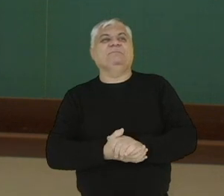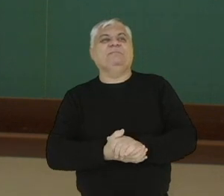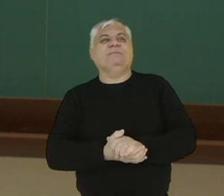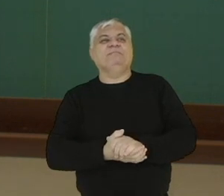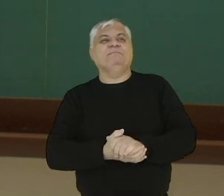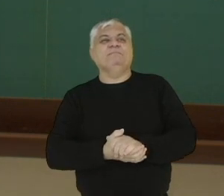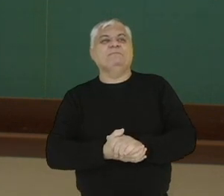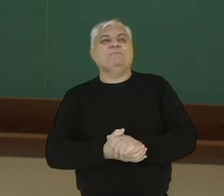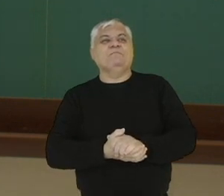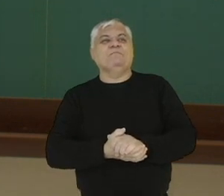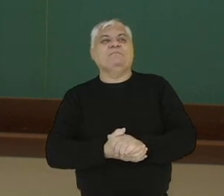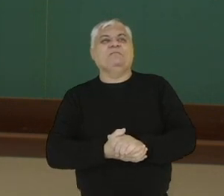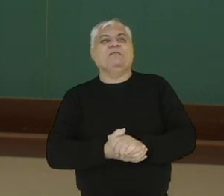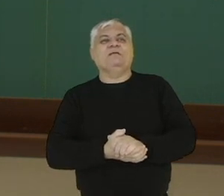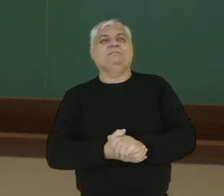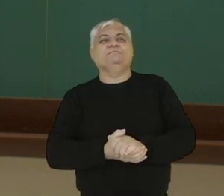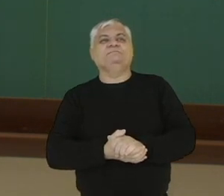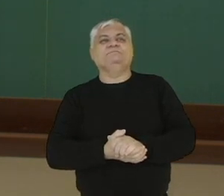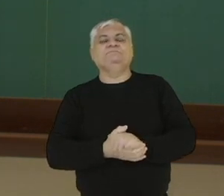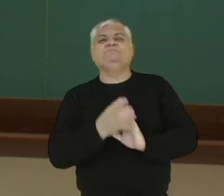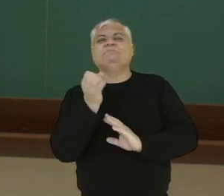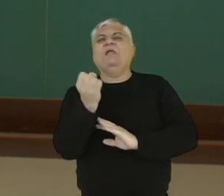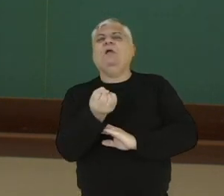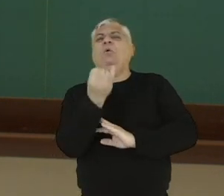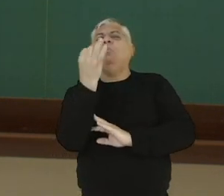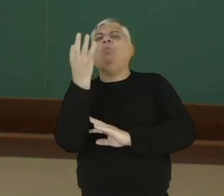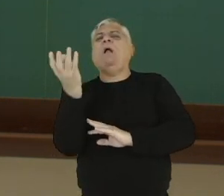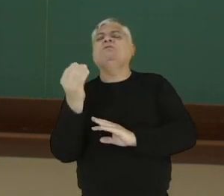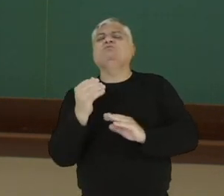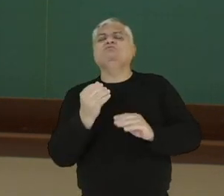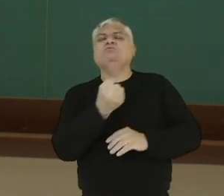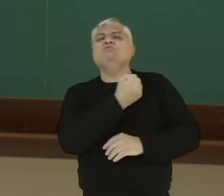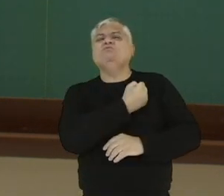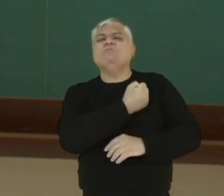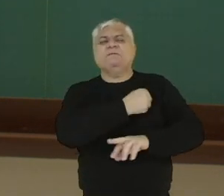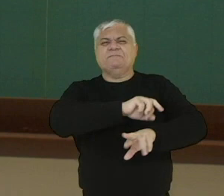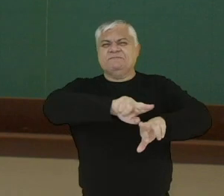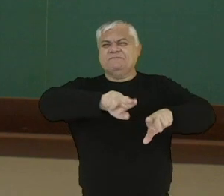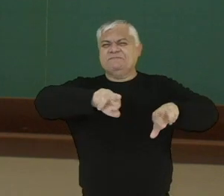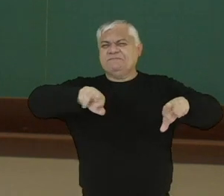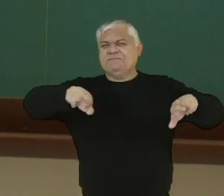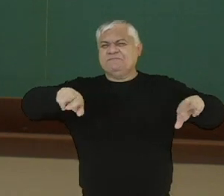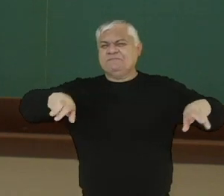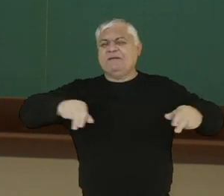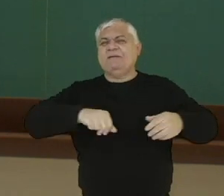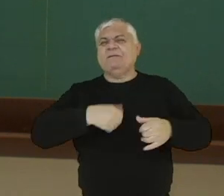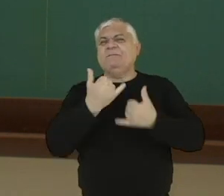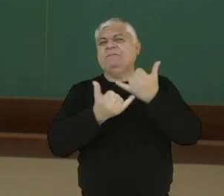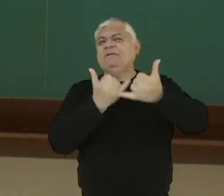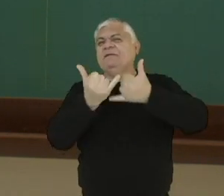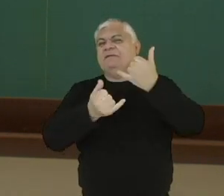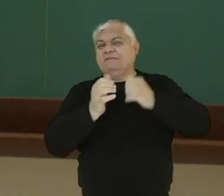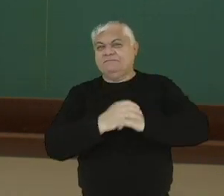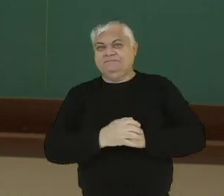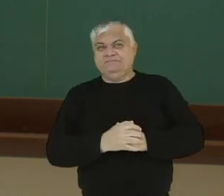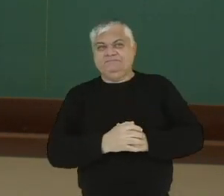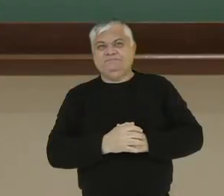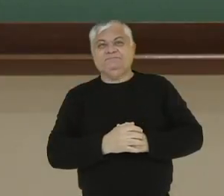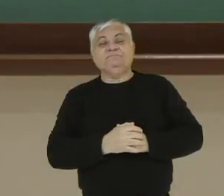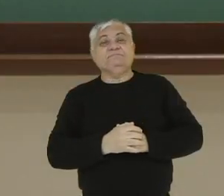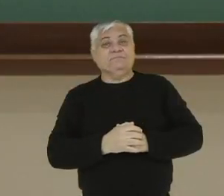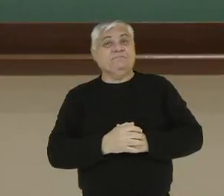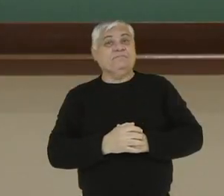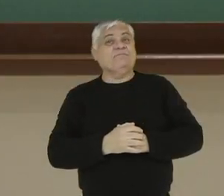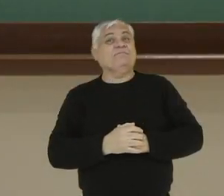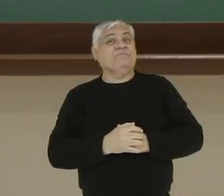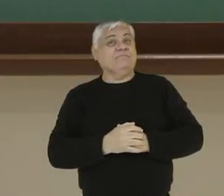Quantos números diferentes podem ser formados nessa brincadeira? Vamos discutir as opções.